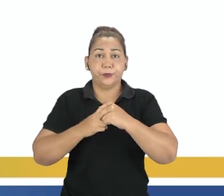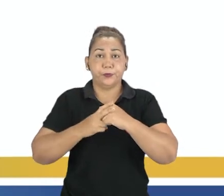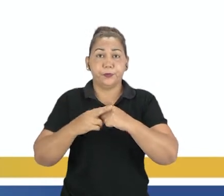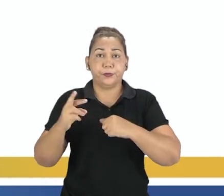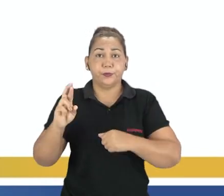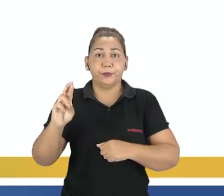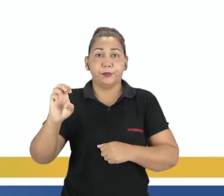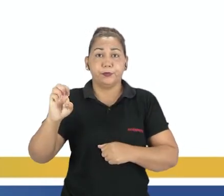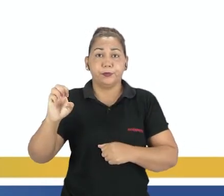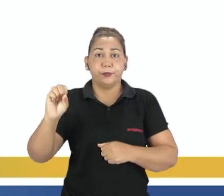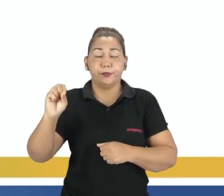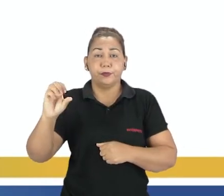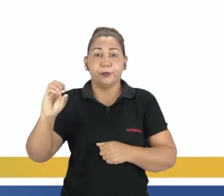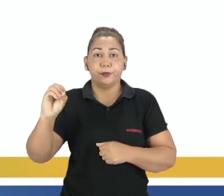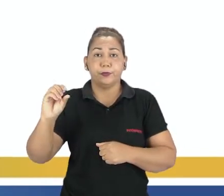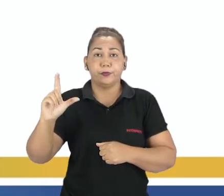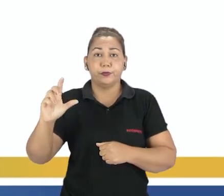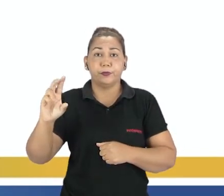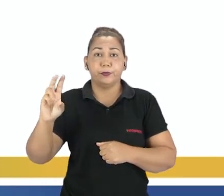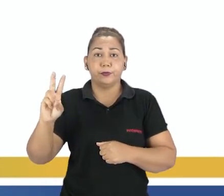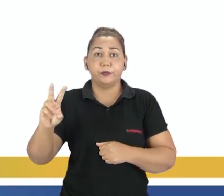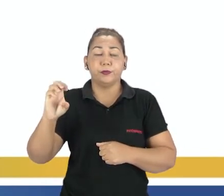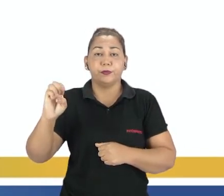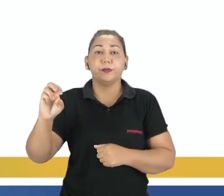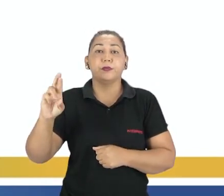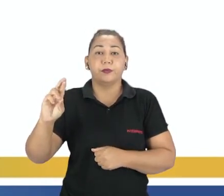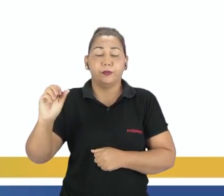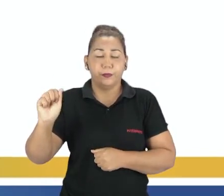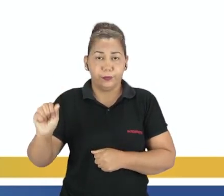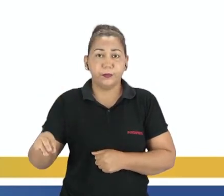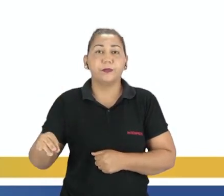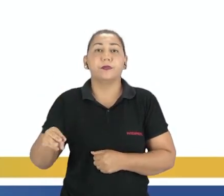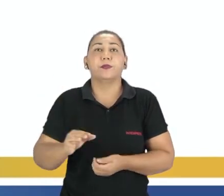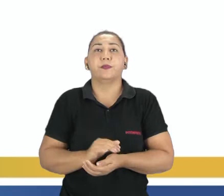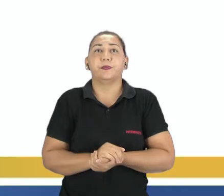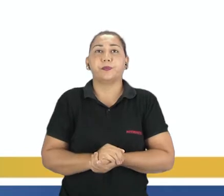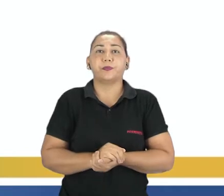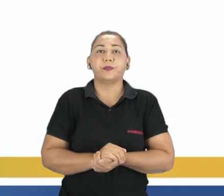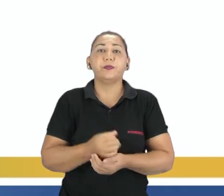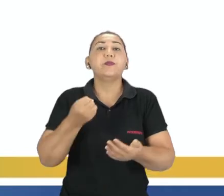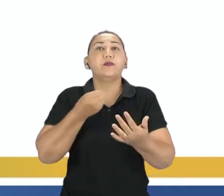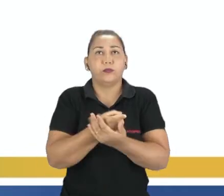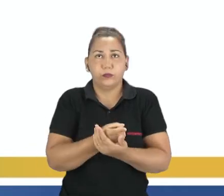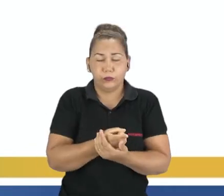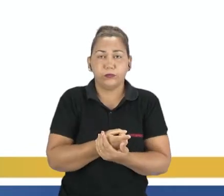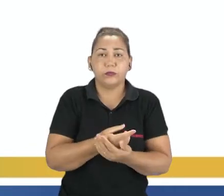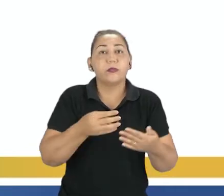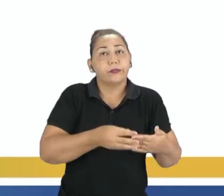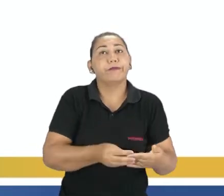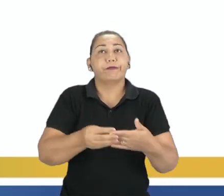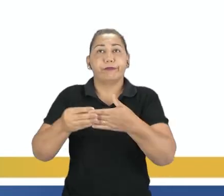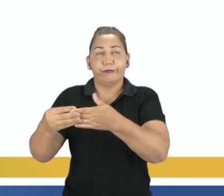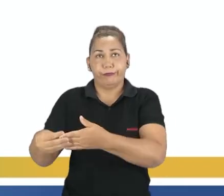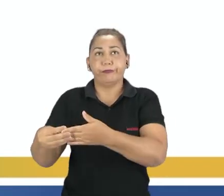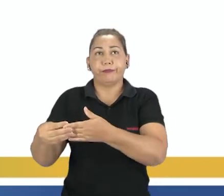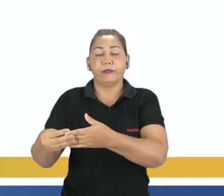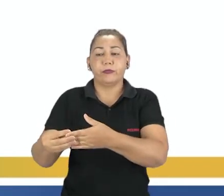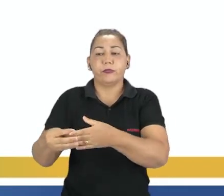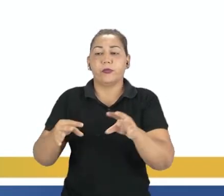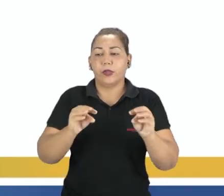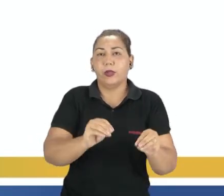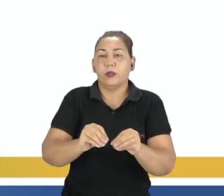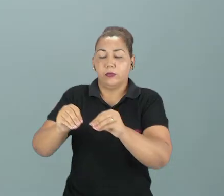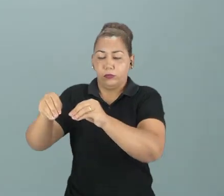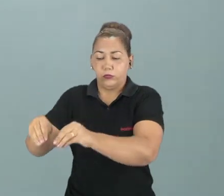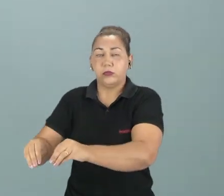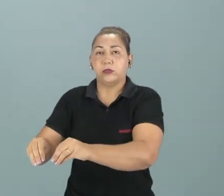resolveram, compraram, levaram e puseram, eles estão se referindo aos filhos da mãe, Antônio, Luísa e